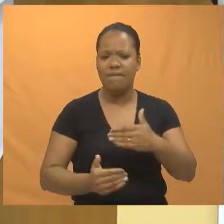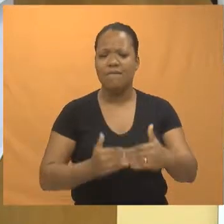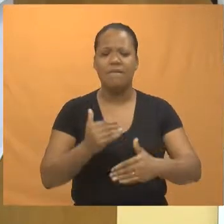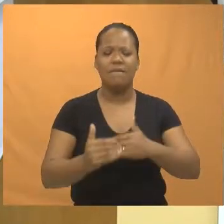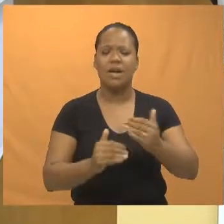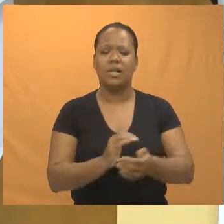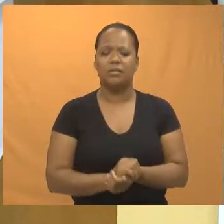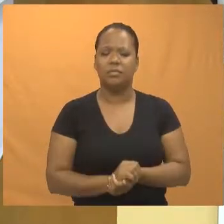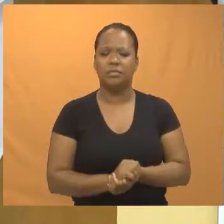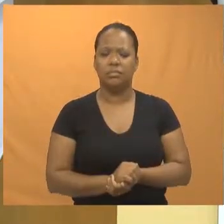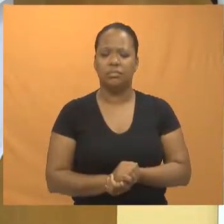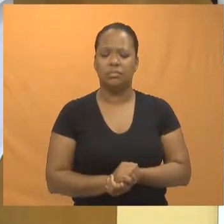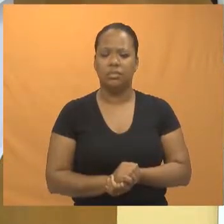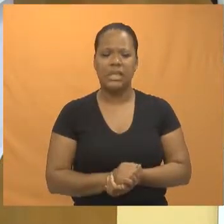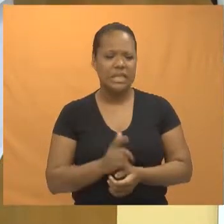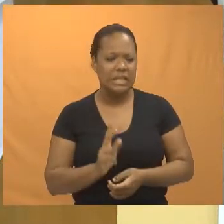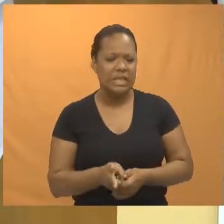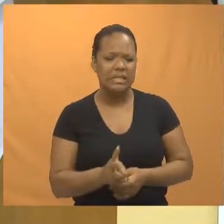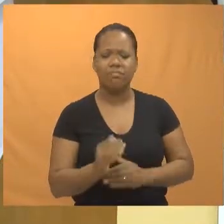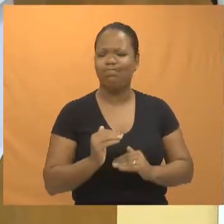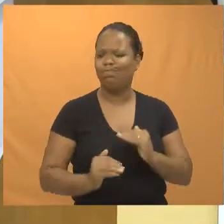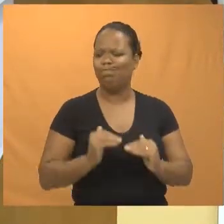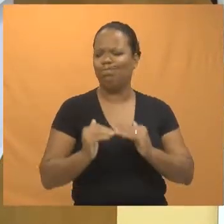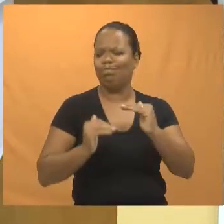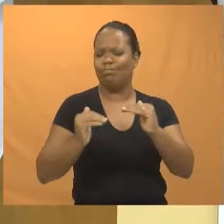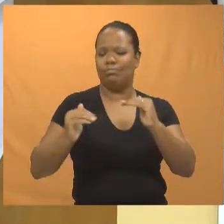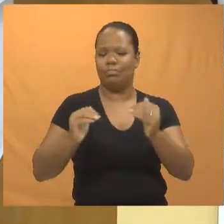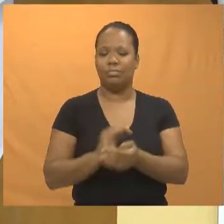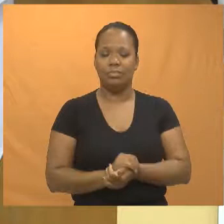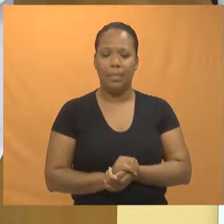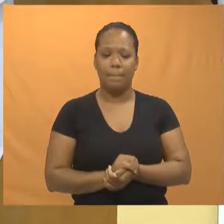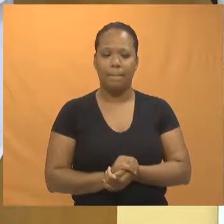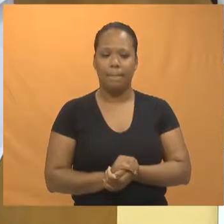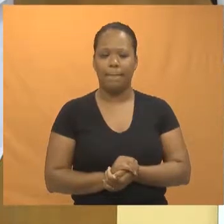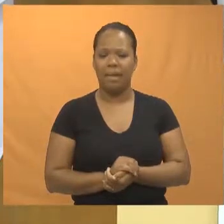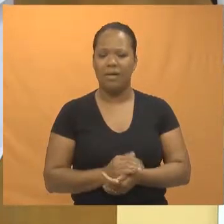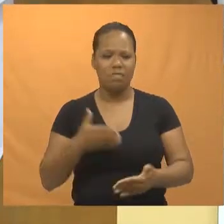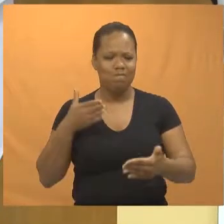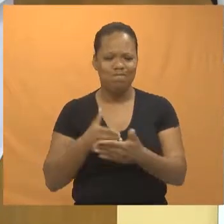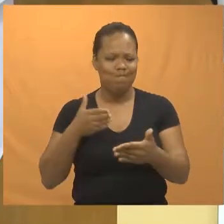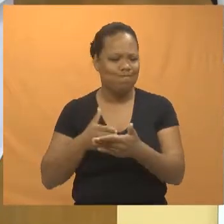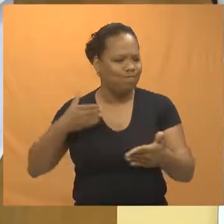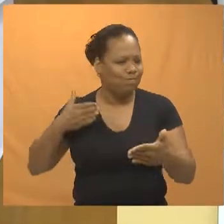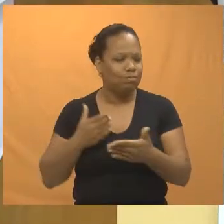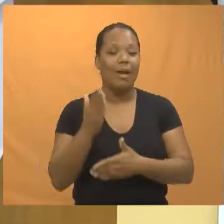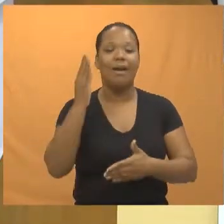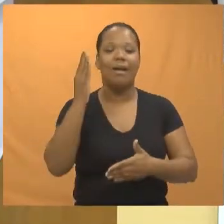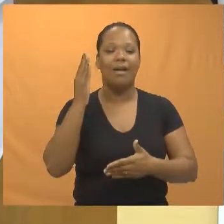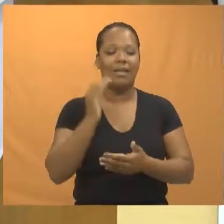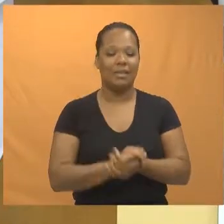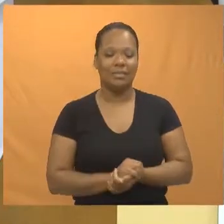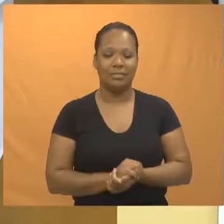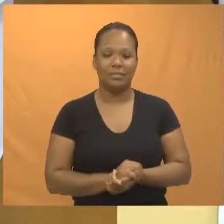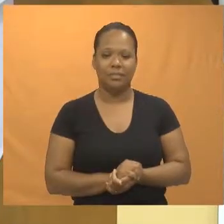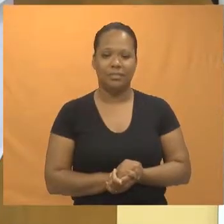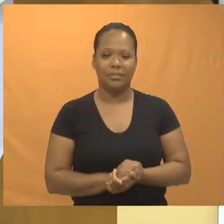possa continuar acelerando nossa Jacareí e desburocratizando a quem quer empreender na